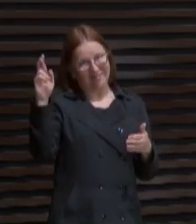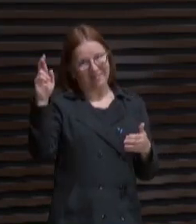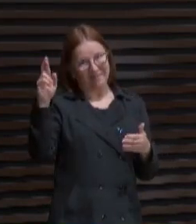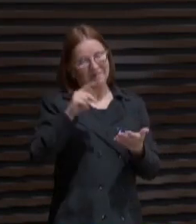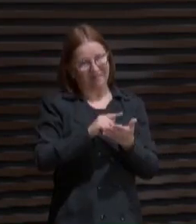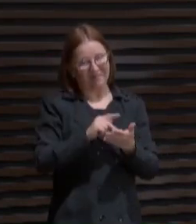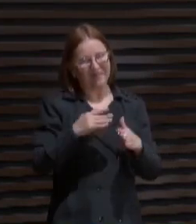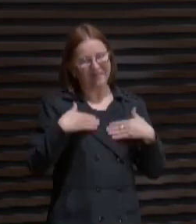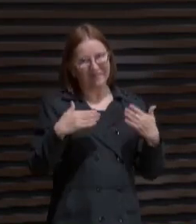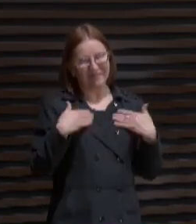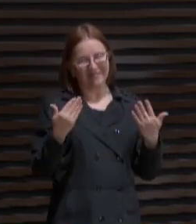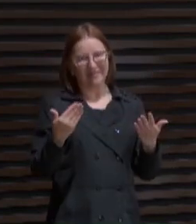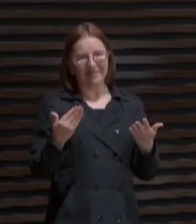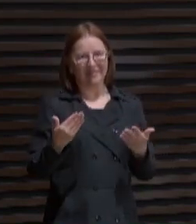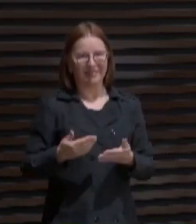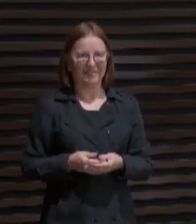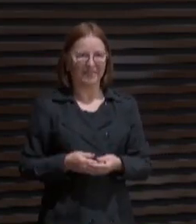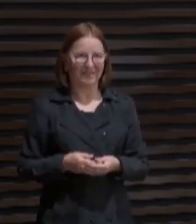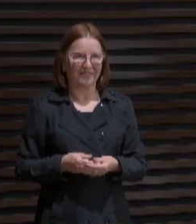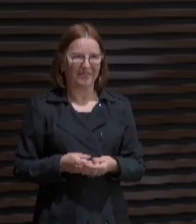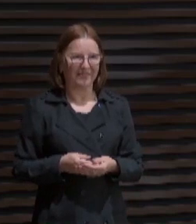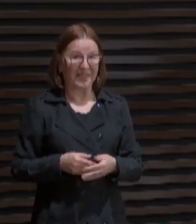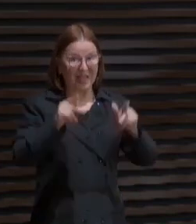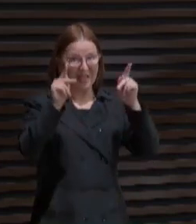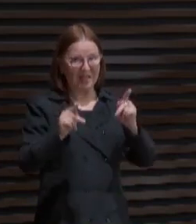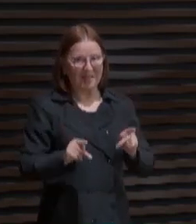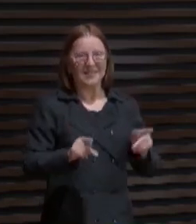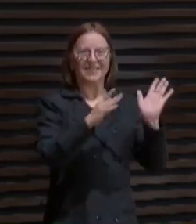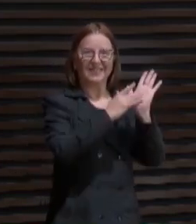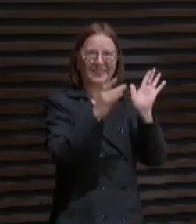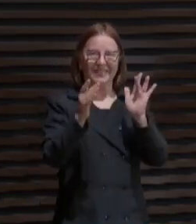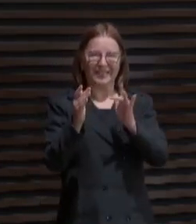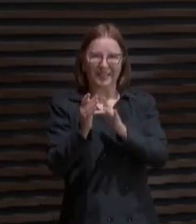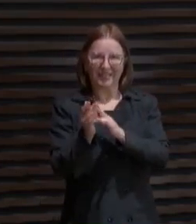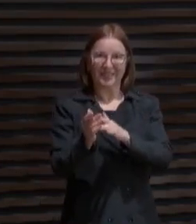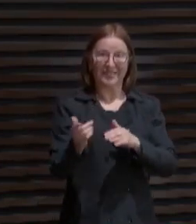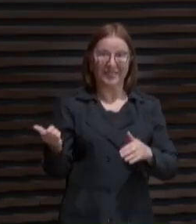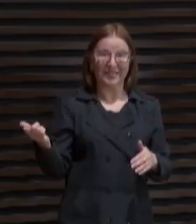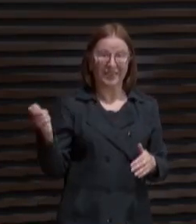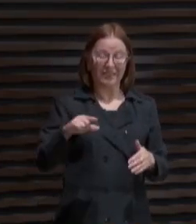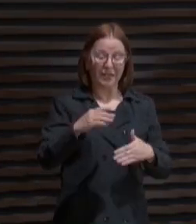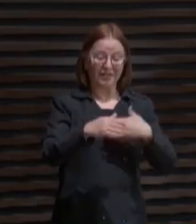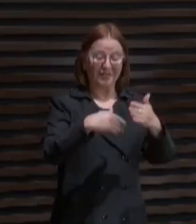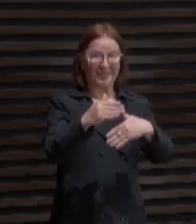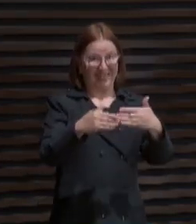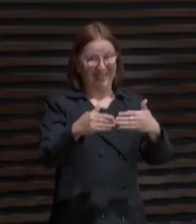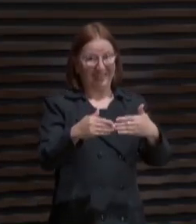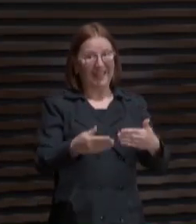alegraram. Olha, a presença de Jesus, ela vem em um processo, já trouxe